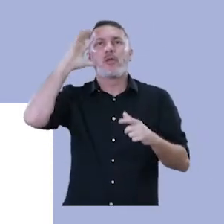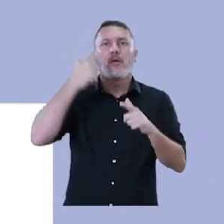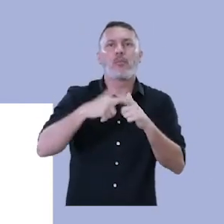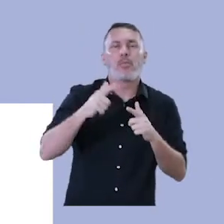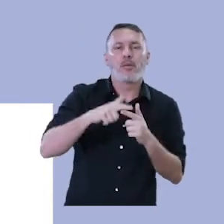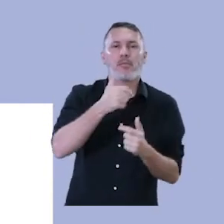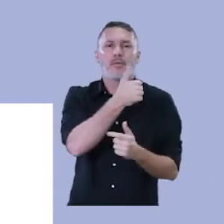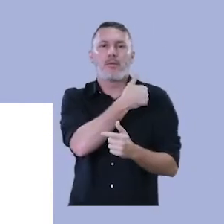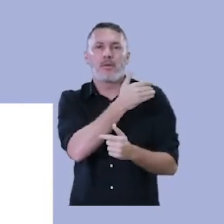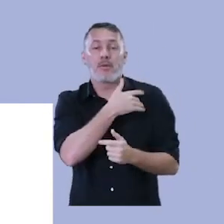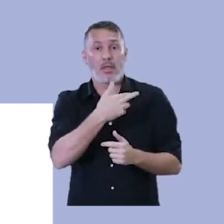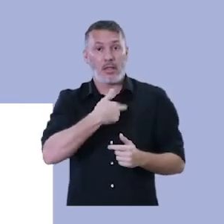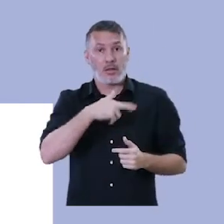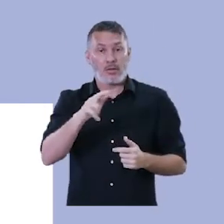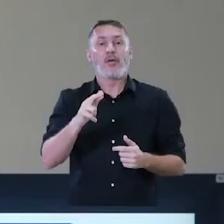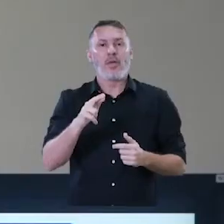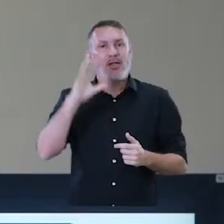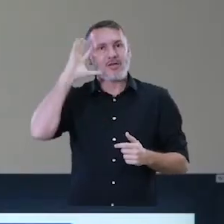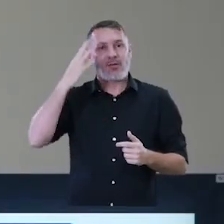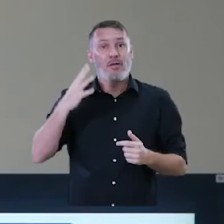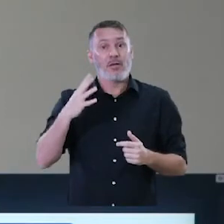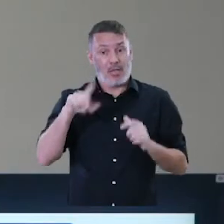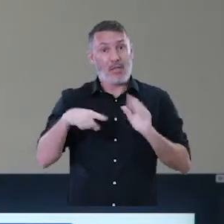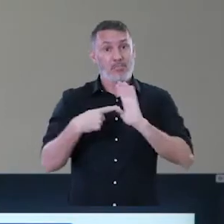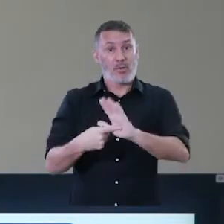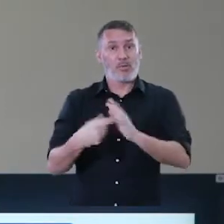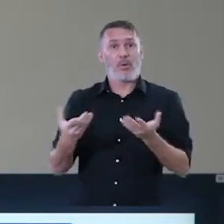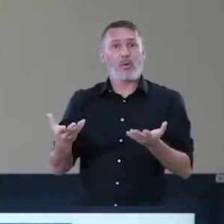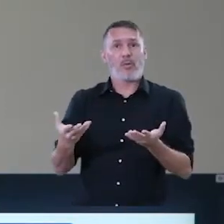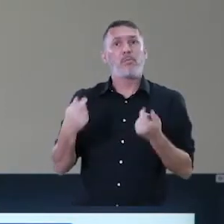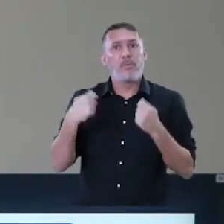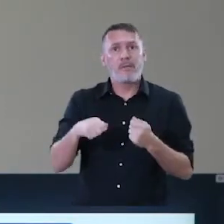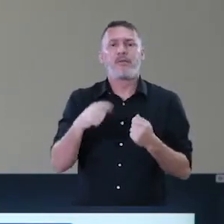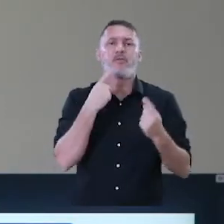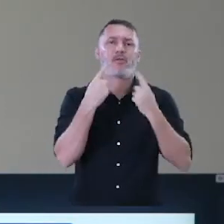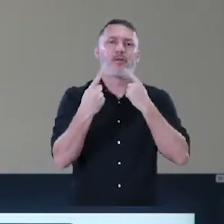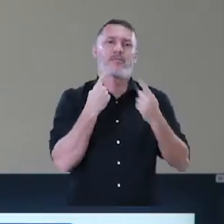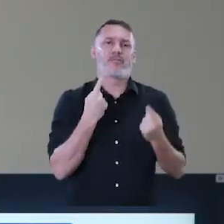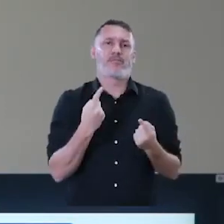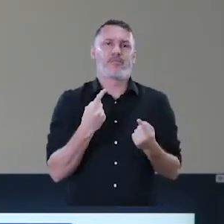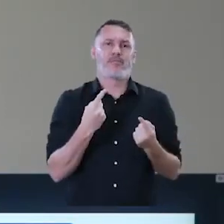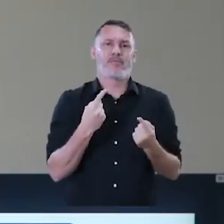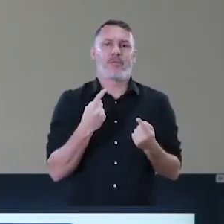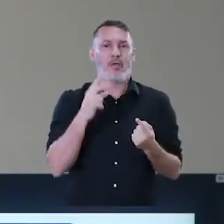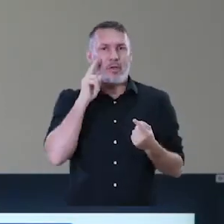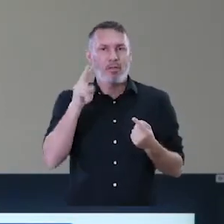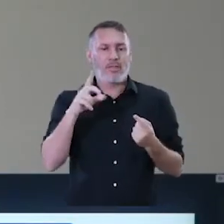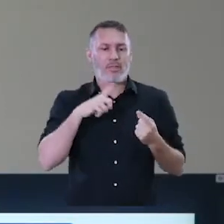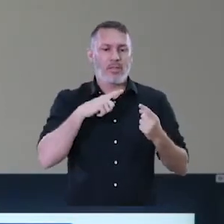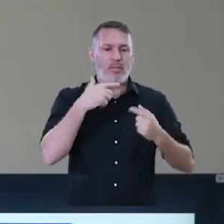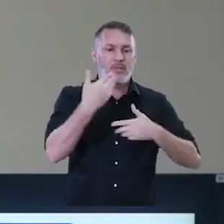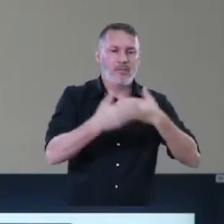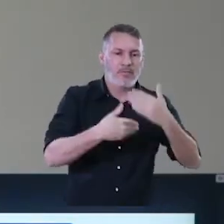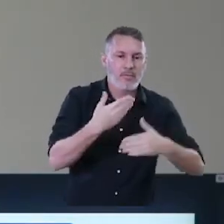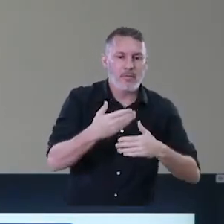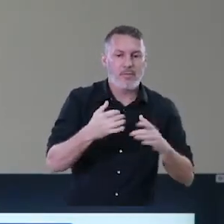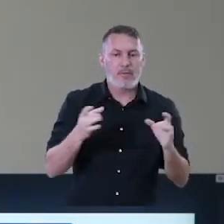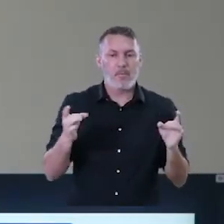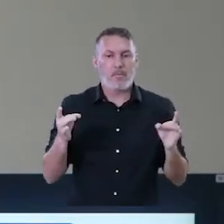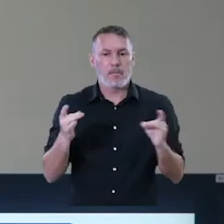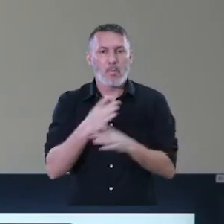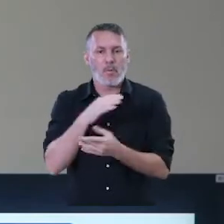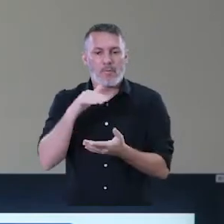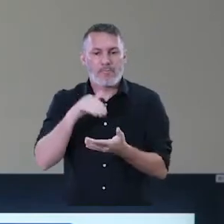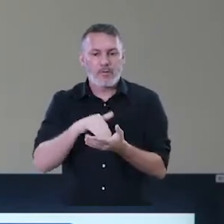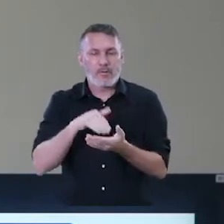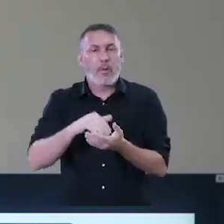intolerância religiosa é a medida que se impõe. Olha que bacana. Então, ele já mostra aqui que ele vai trabalhar ou no desenvolvimento, como também